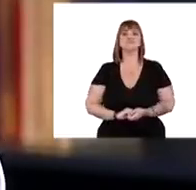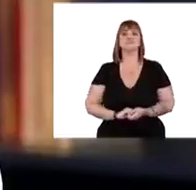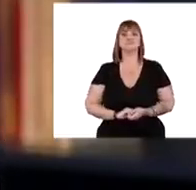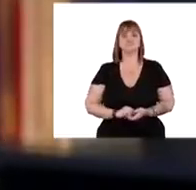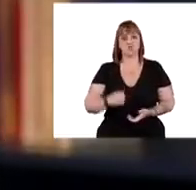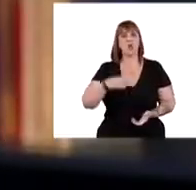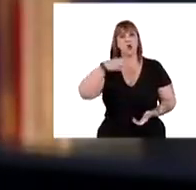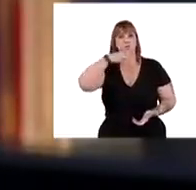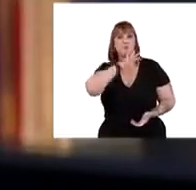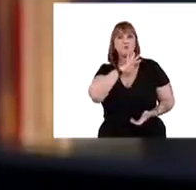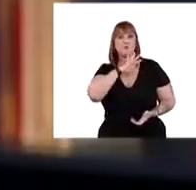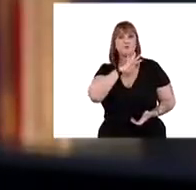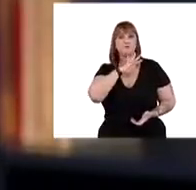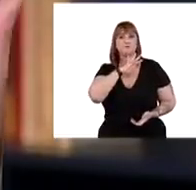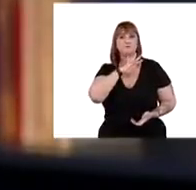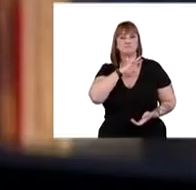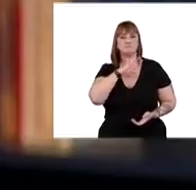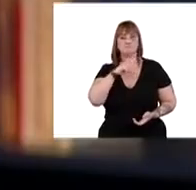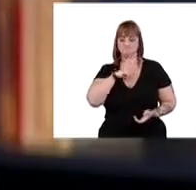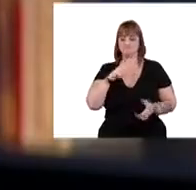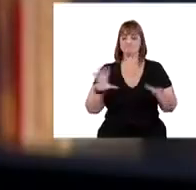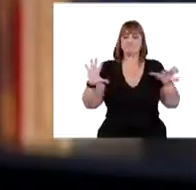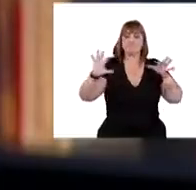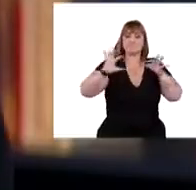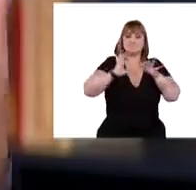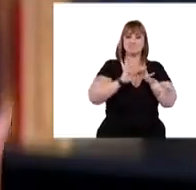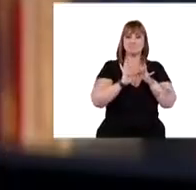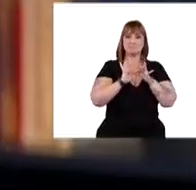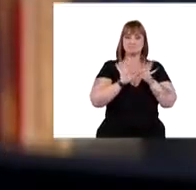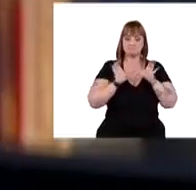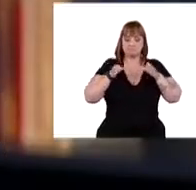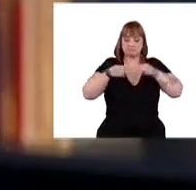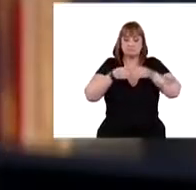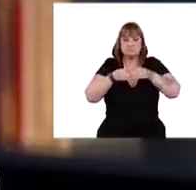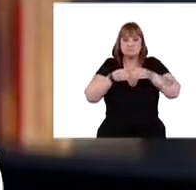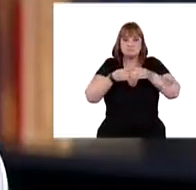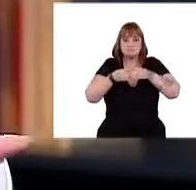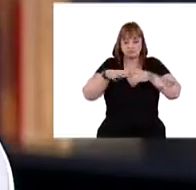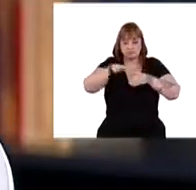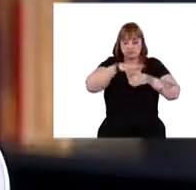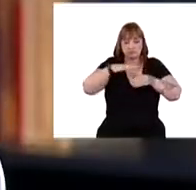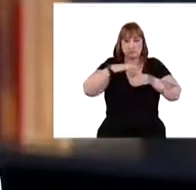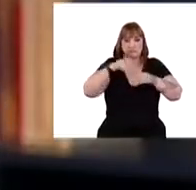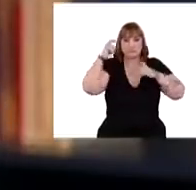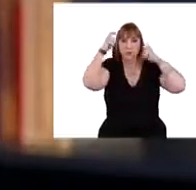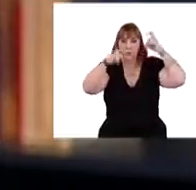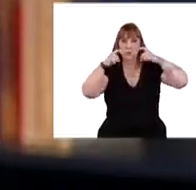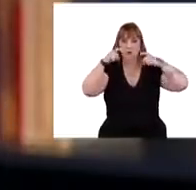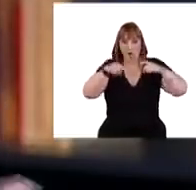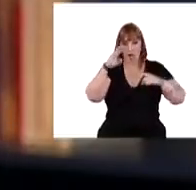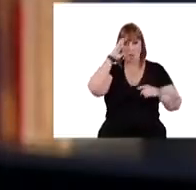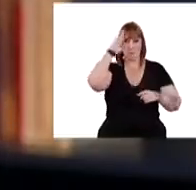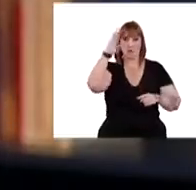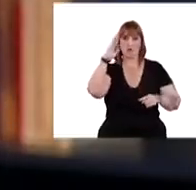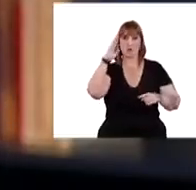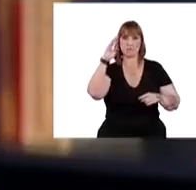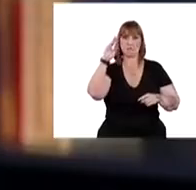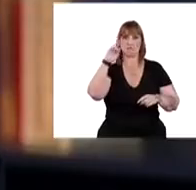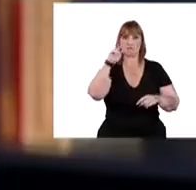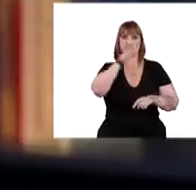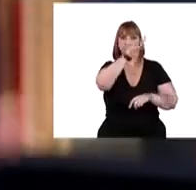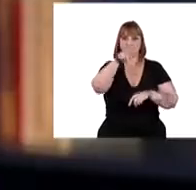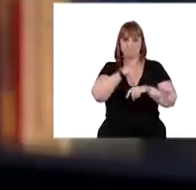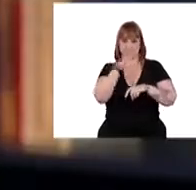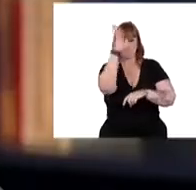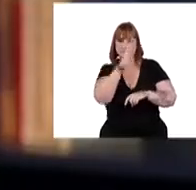é claro que a gente tem aí uma aliança que traz um conjunto de preocupações que são as prioridades para o Brasil, né, para